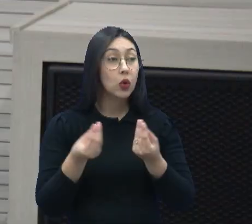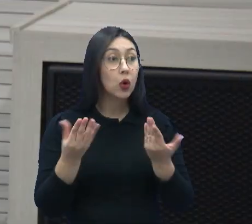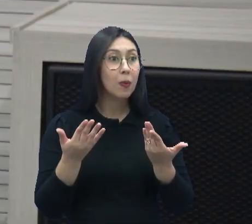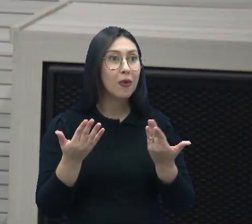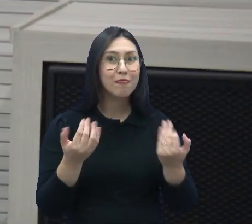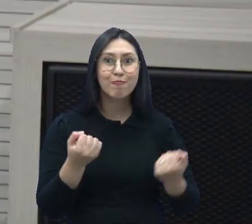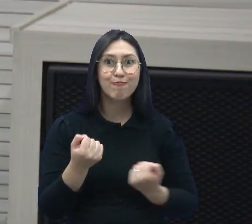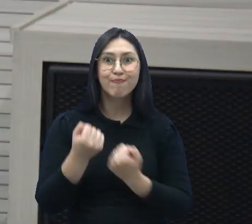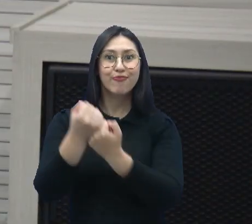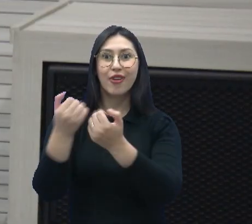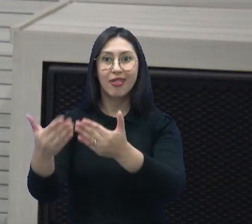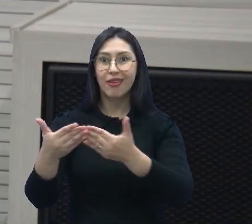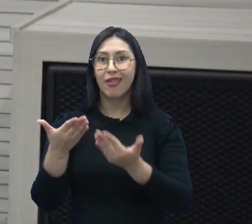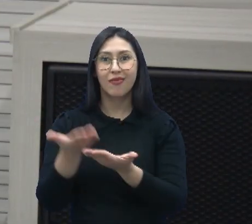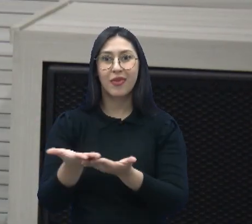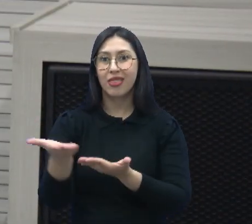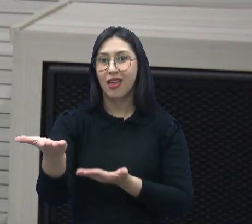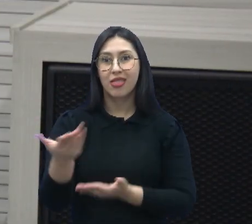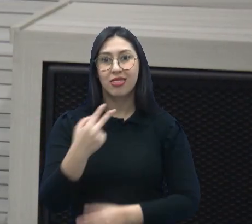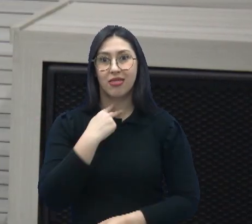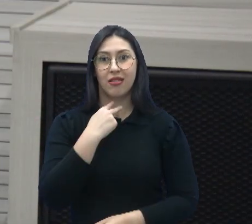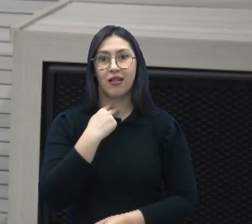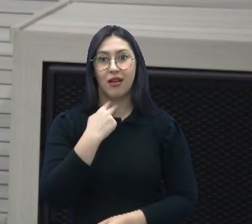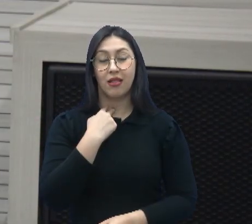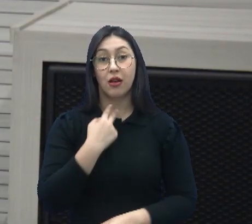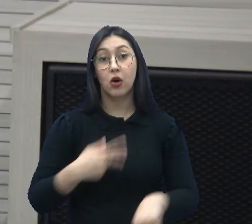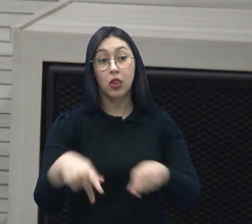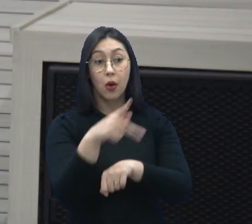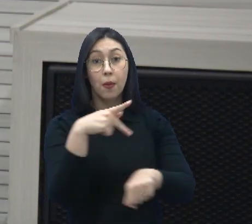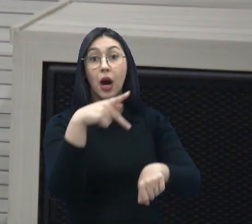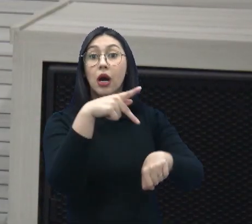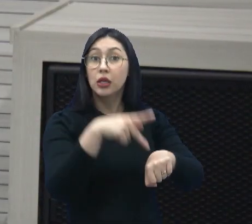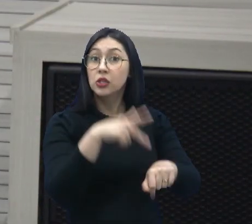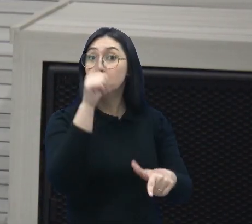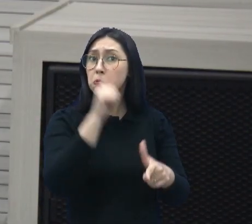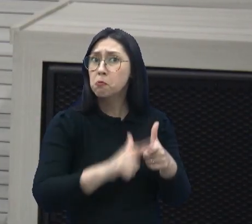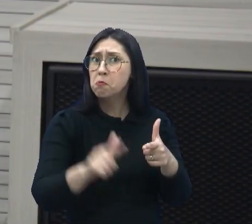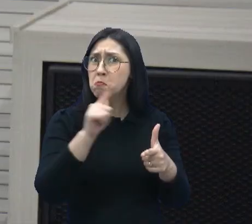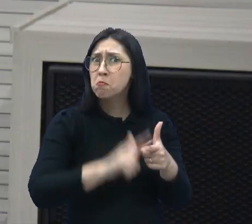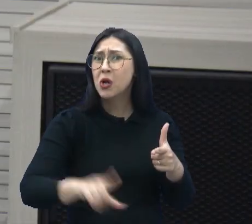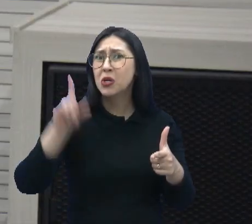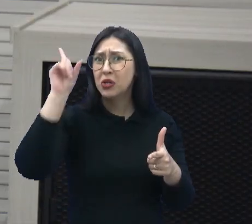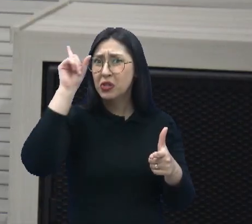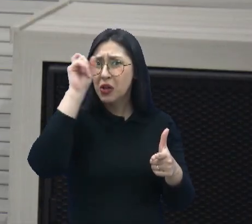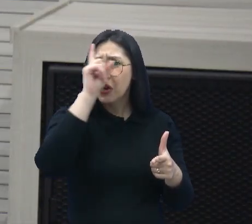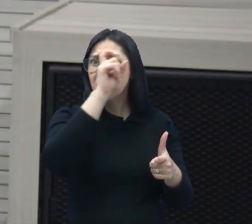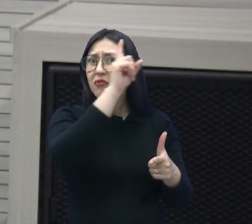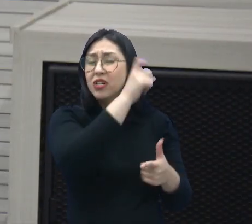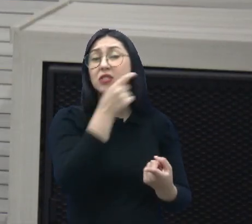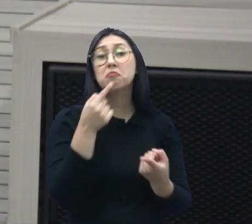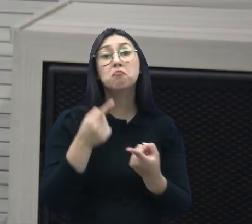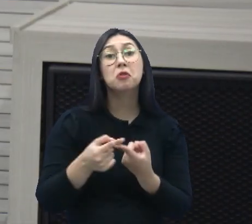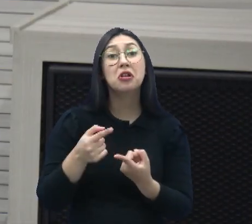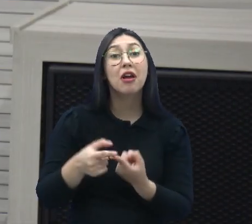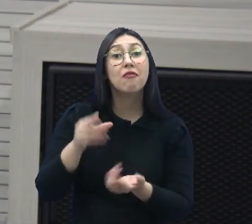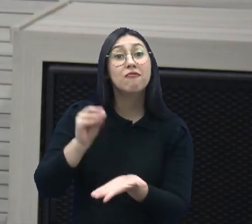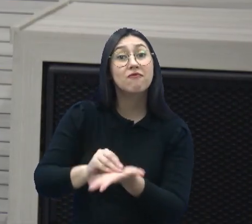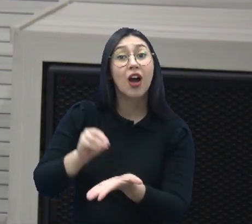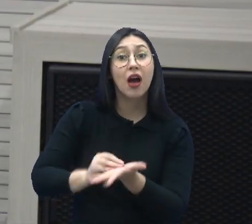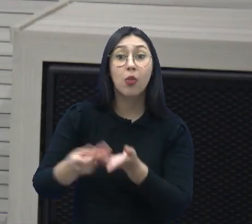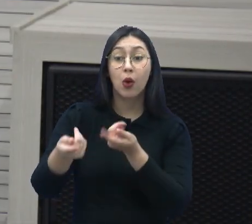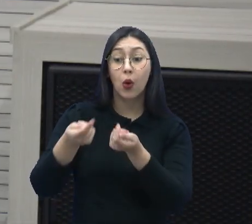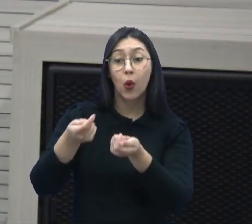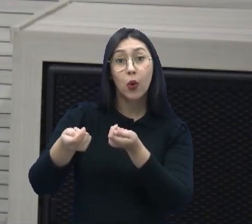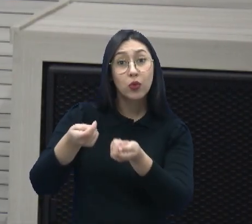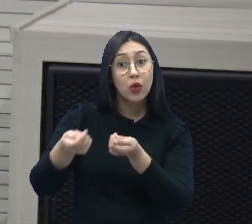nessa direção. Nosso país está passando por uma situação muito difícil, por falta de governo, por falta de